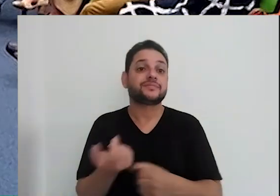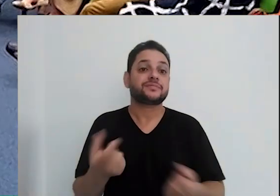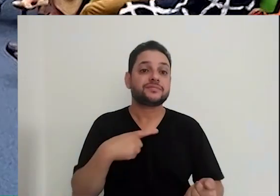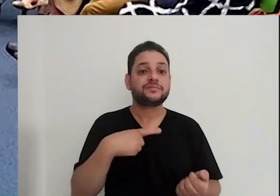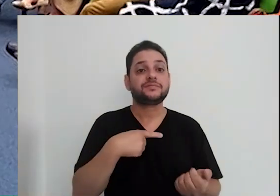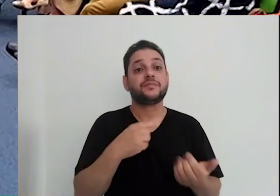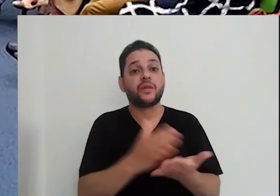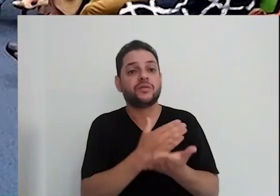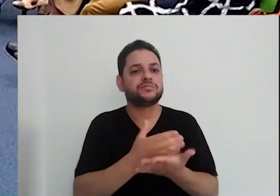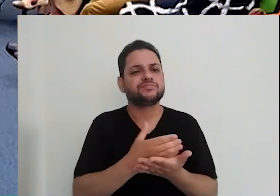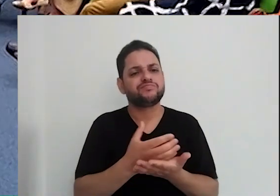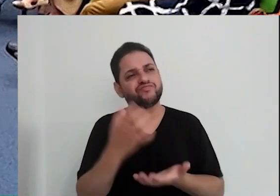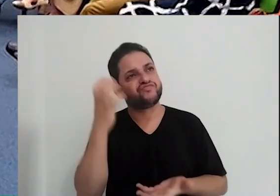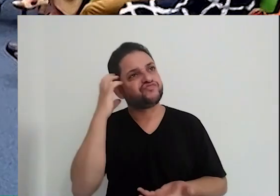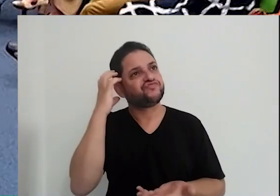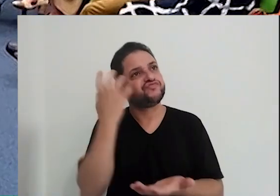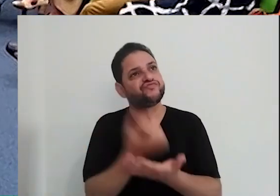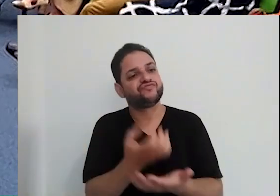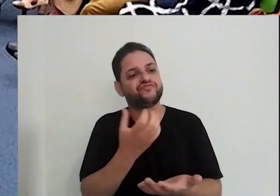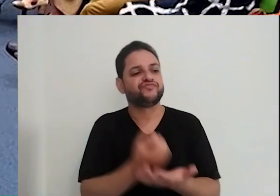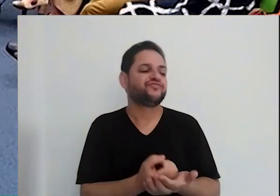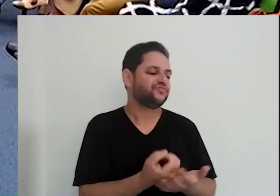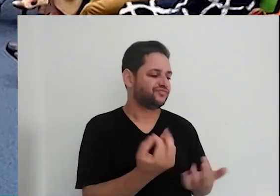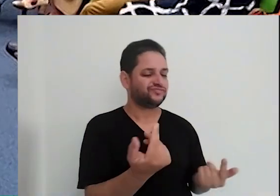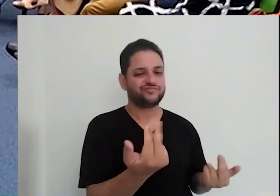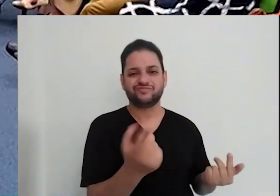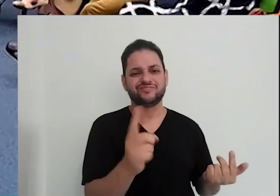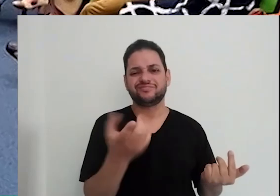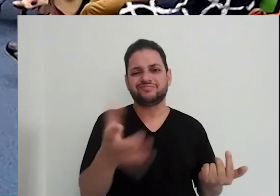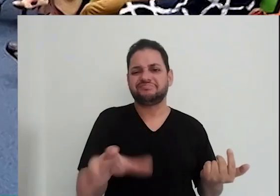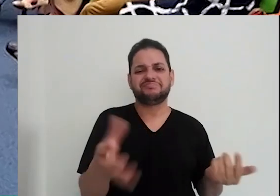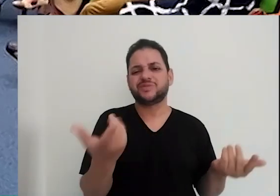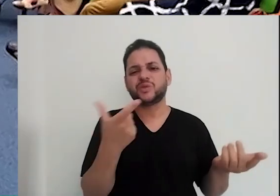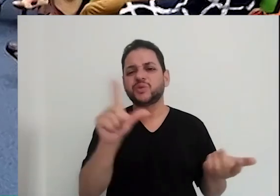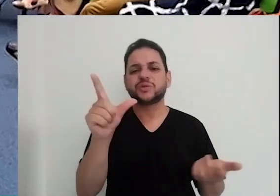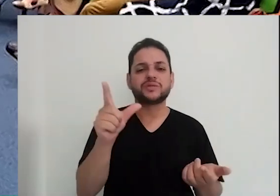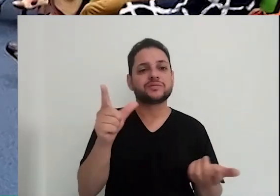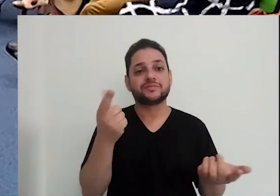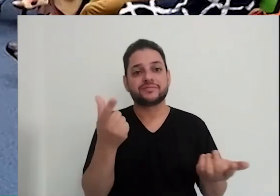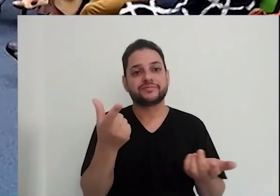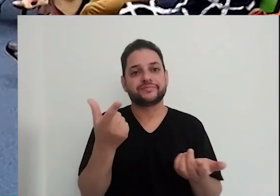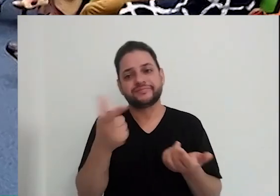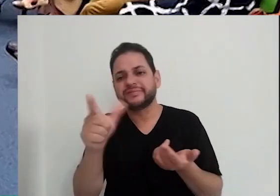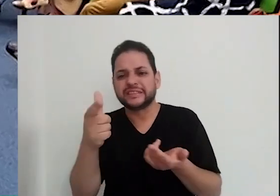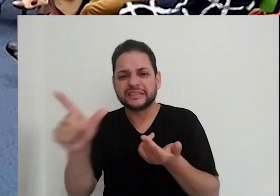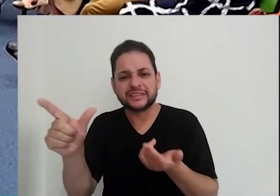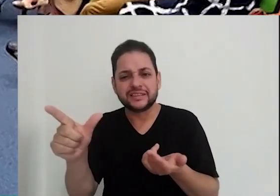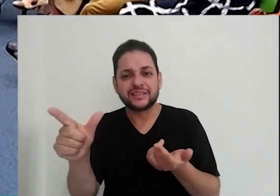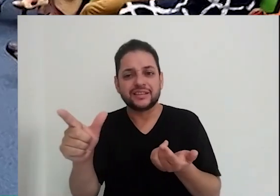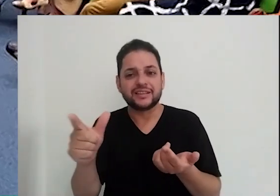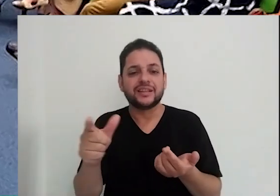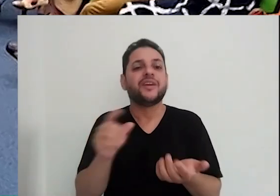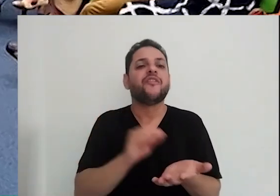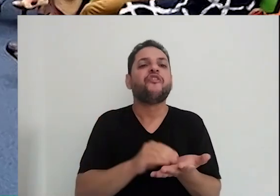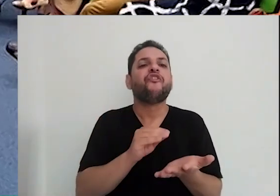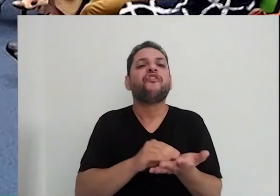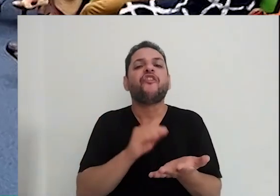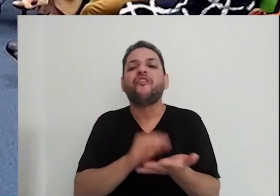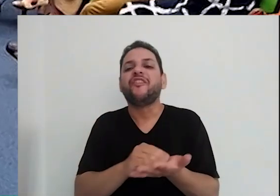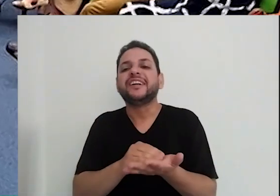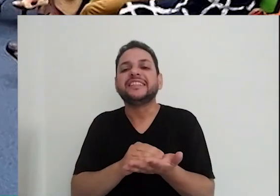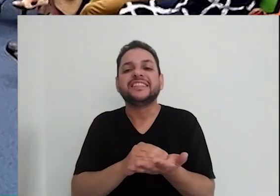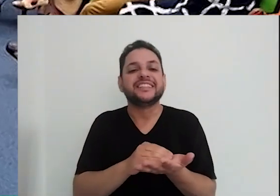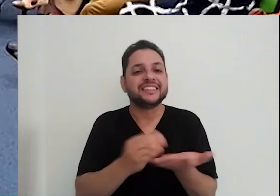podcast hum não não é igual não era isso que eu queria eh e a gente fica meio órfão né e e acho que